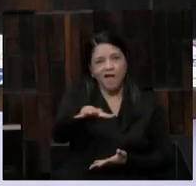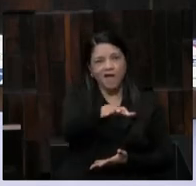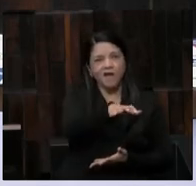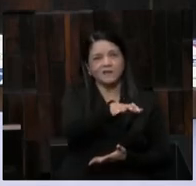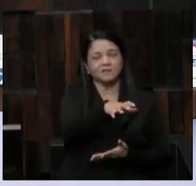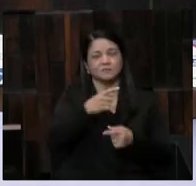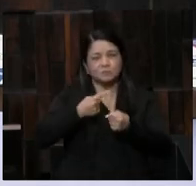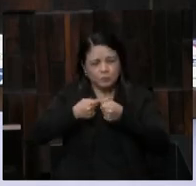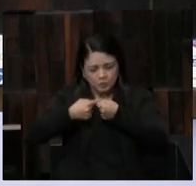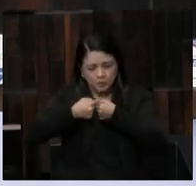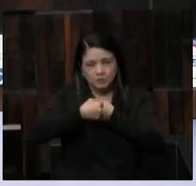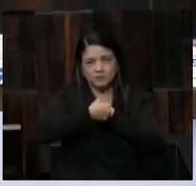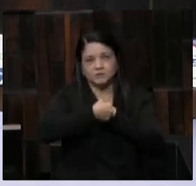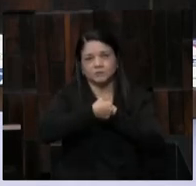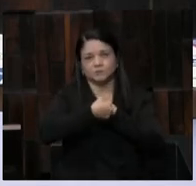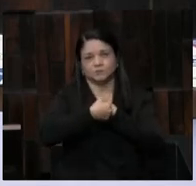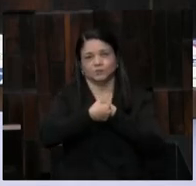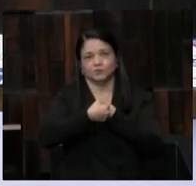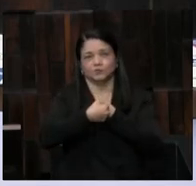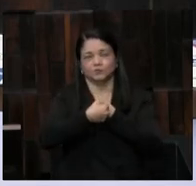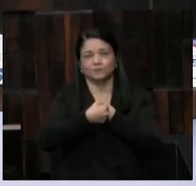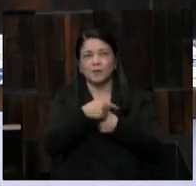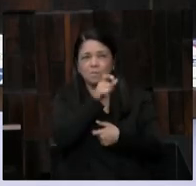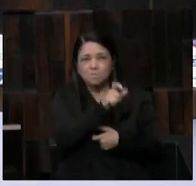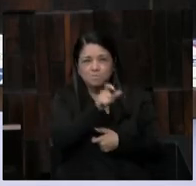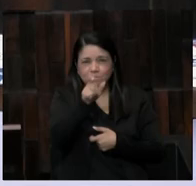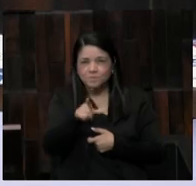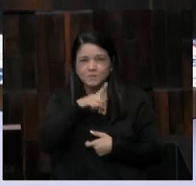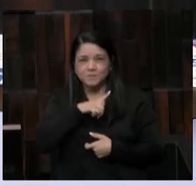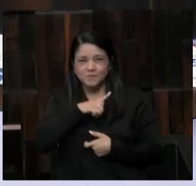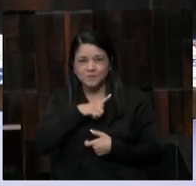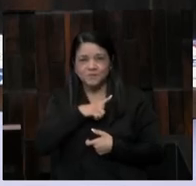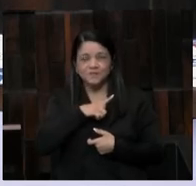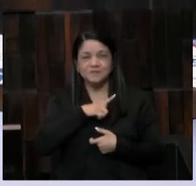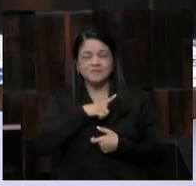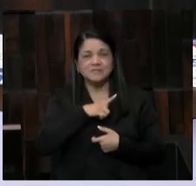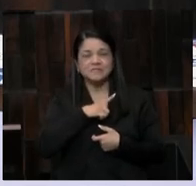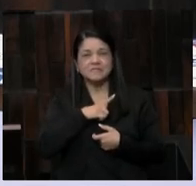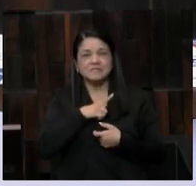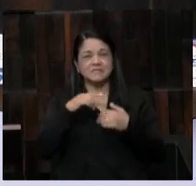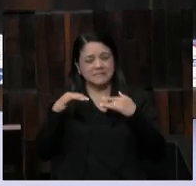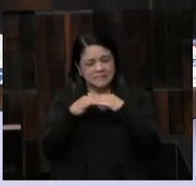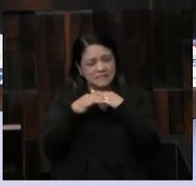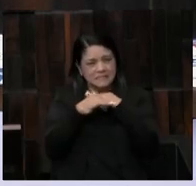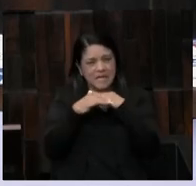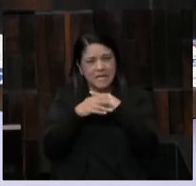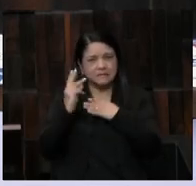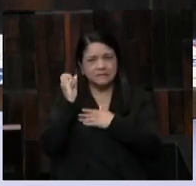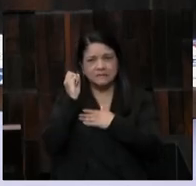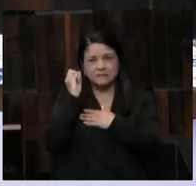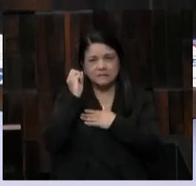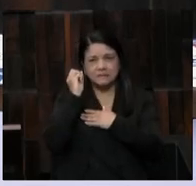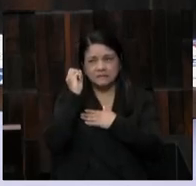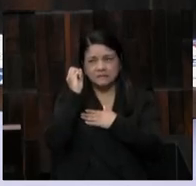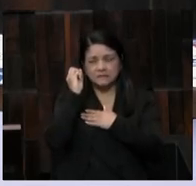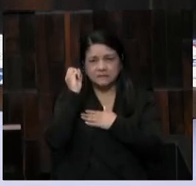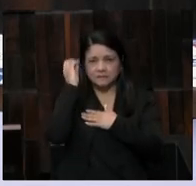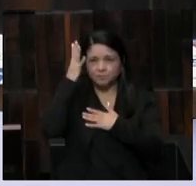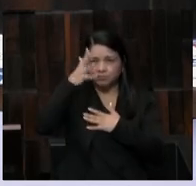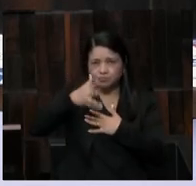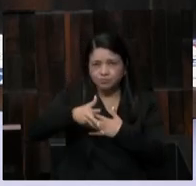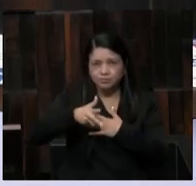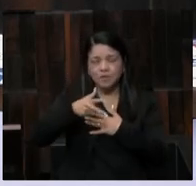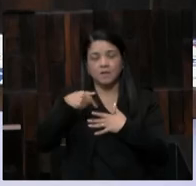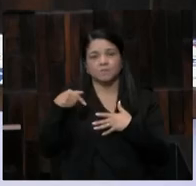vários municípios. Tem pessoas aqui que saíram de suas cidades às 3h30 da manhã para estar